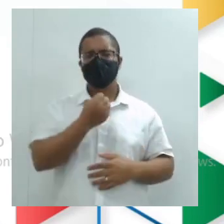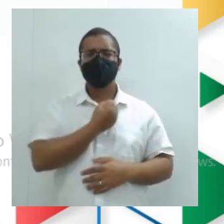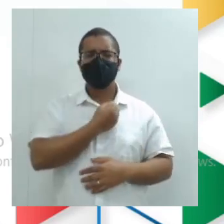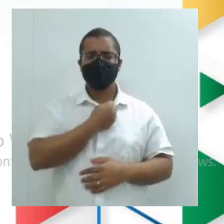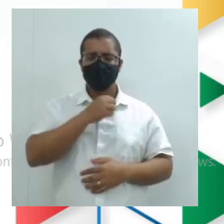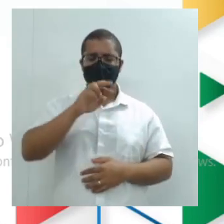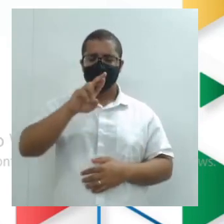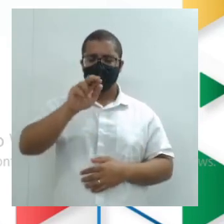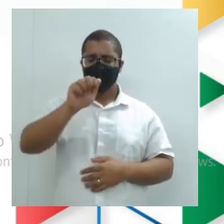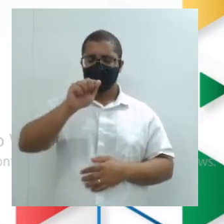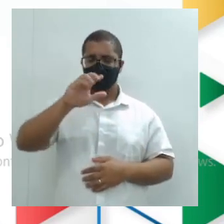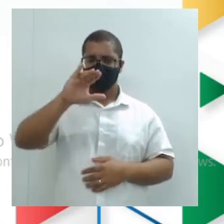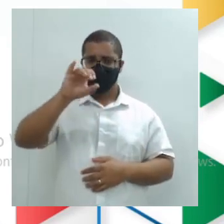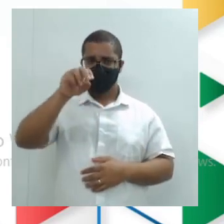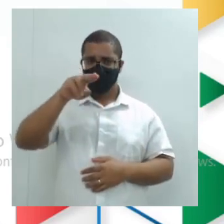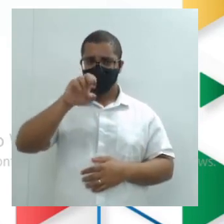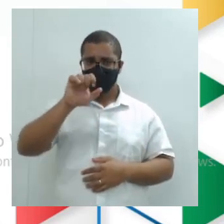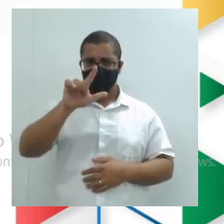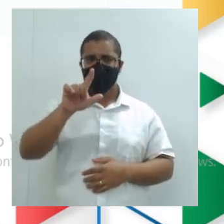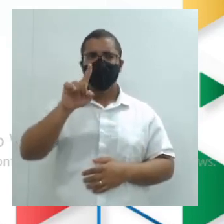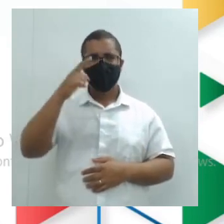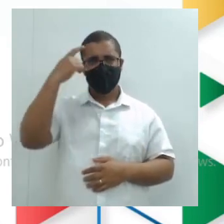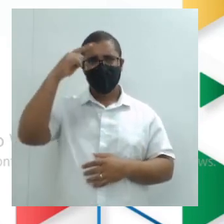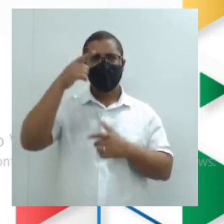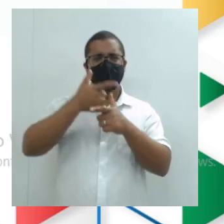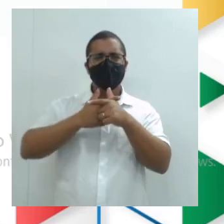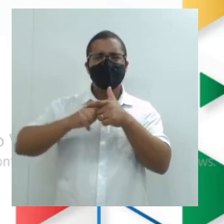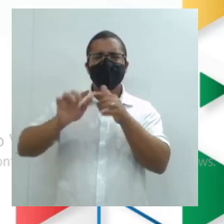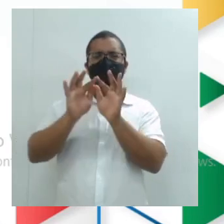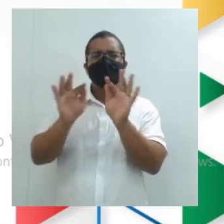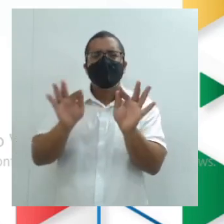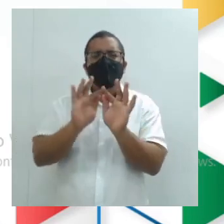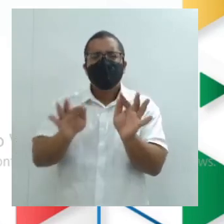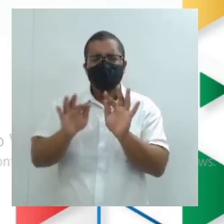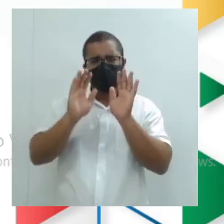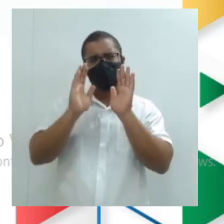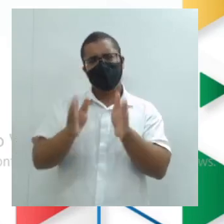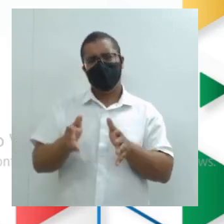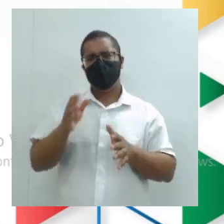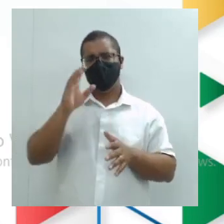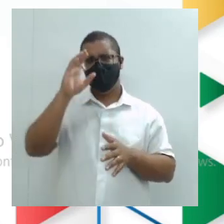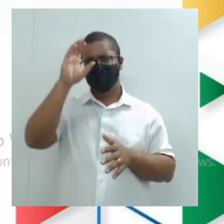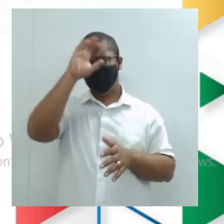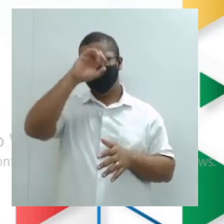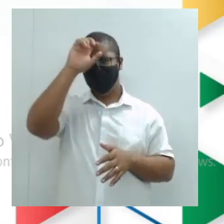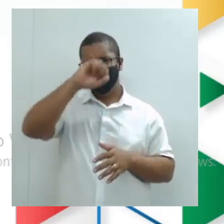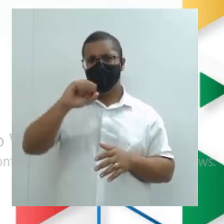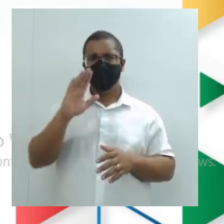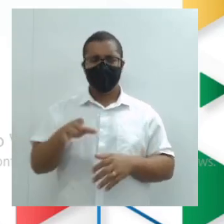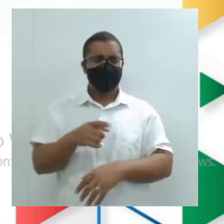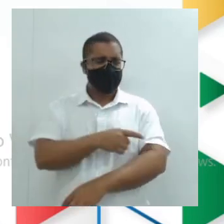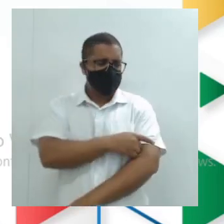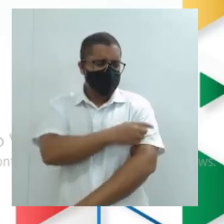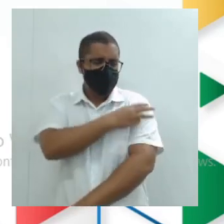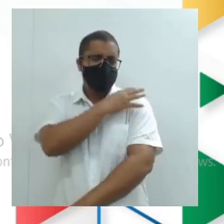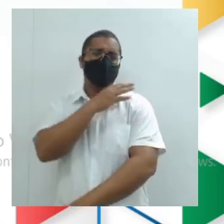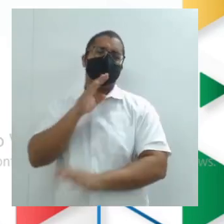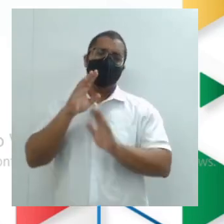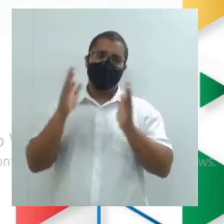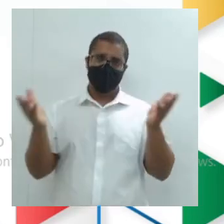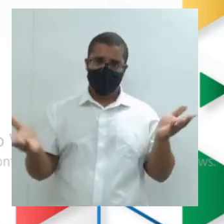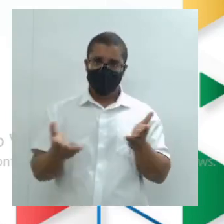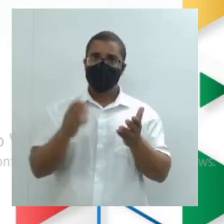racional. Aquela divisão bem simplesinha que você viu lá desde os anos iniciais. Agora você